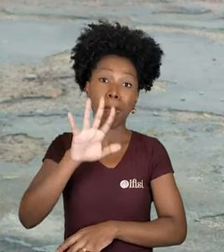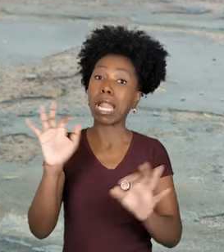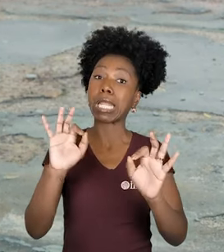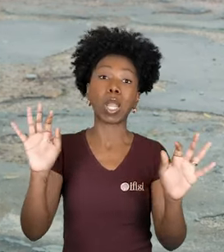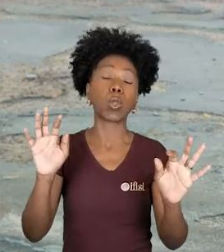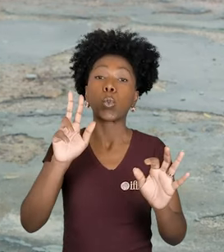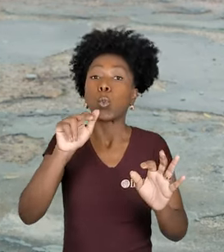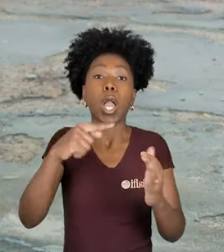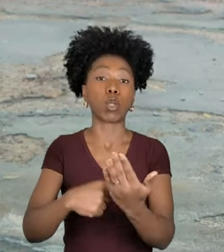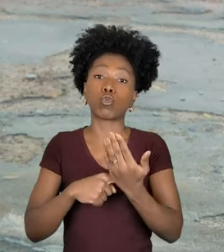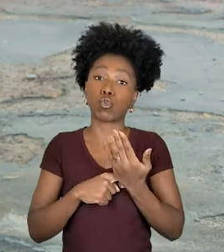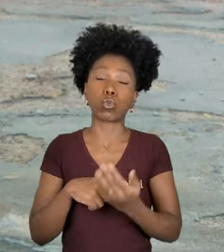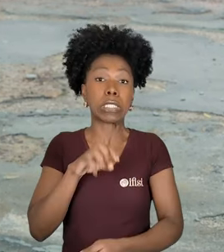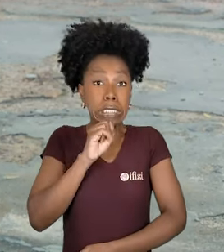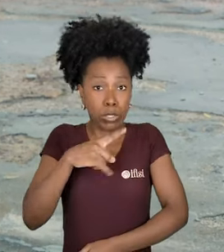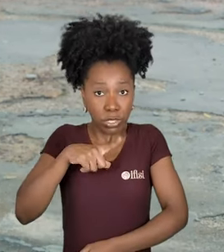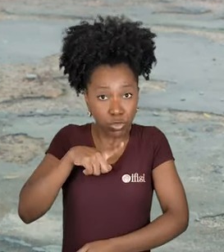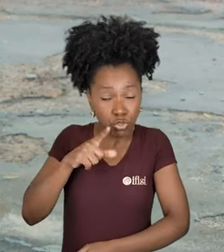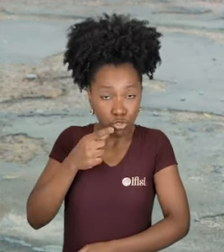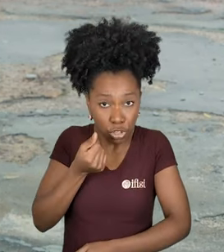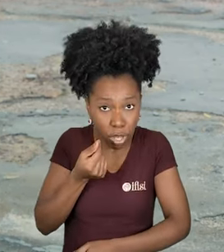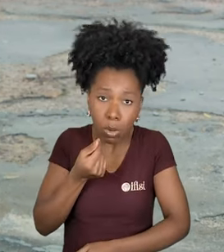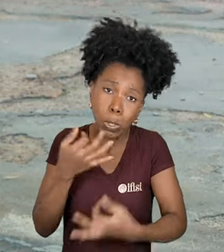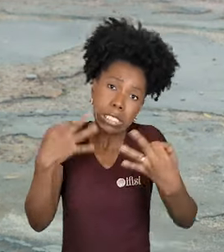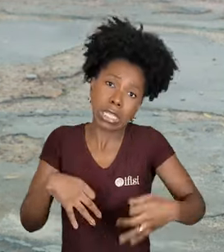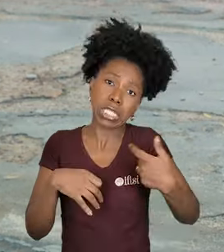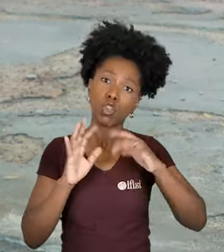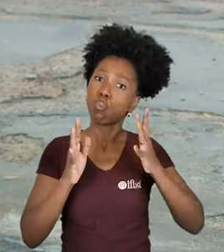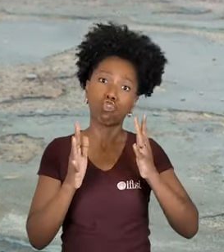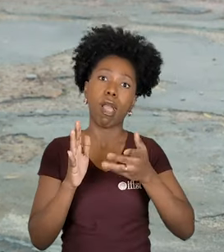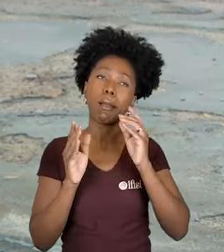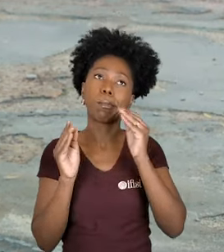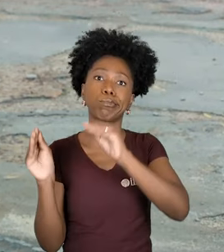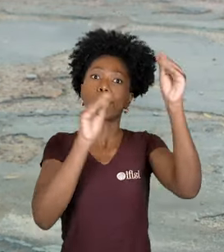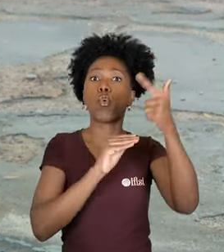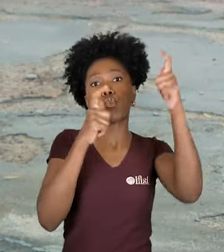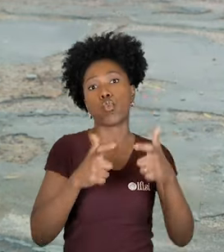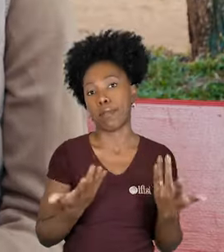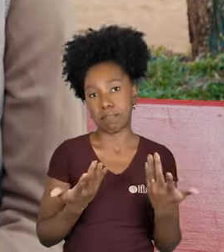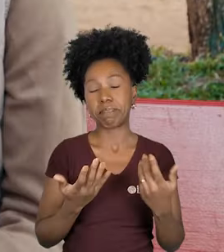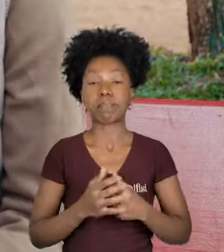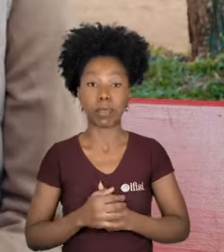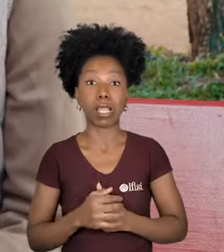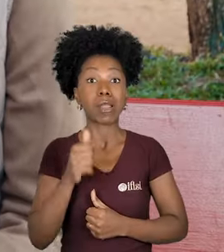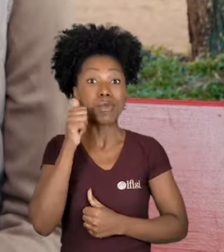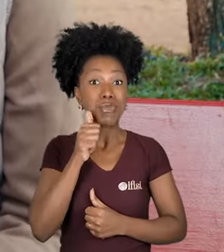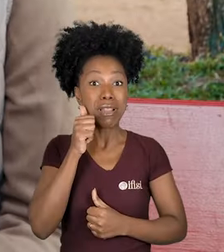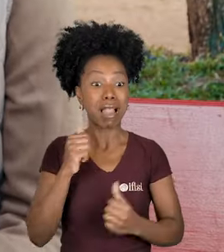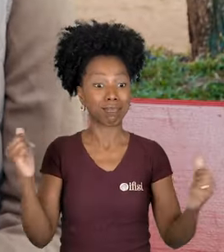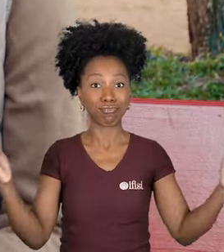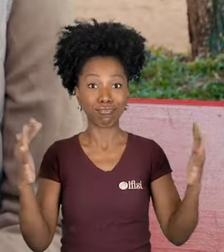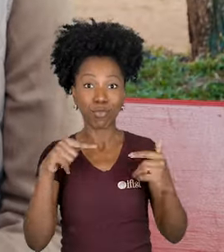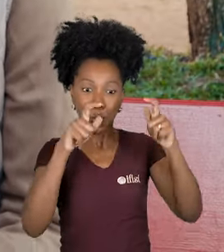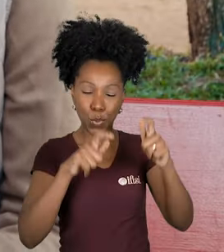lá. Porque se eu tivesse condições, eu com certeza eu já tinha ido embora de lá, né? Então essas mulheres que